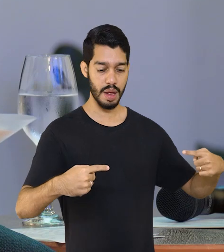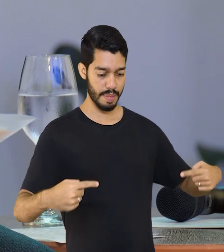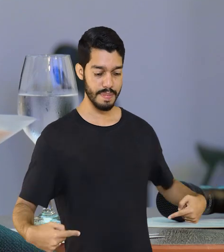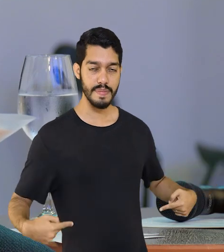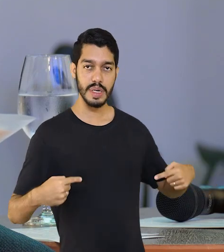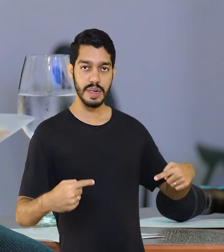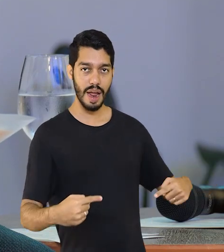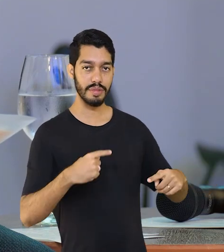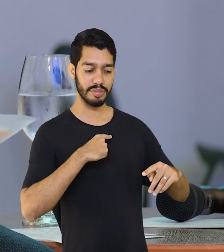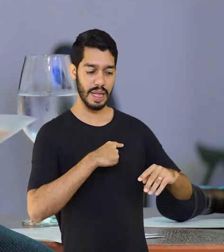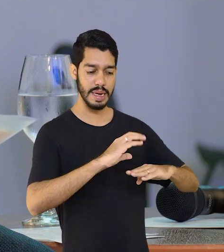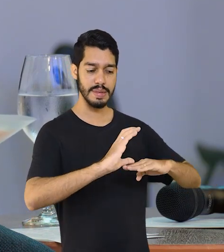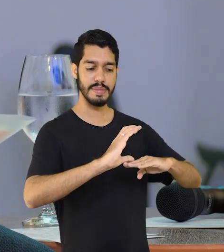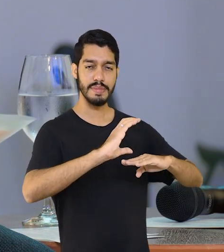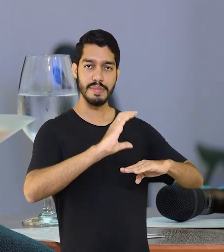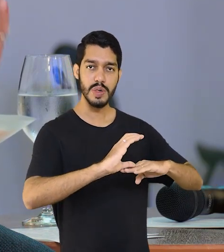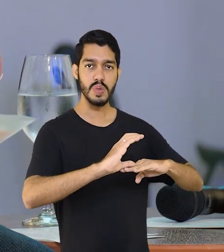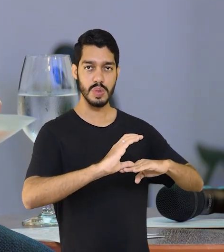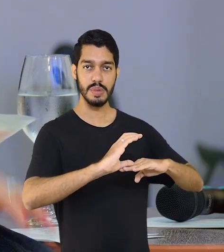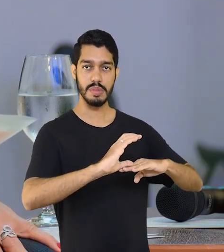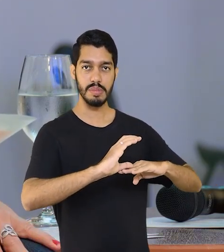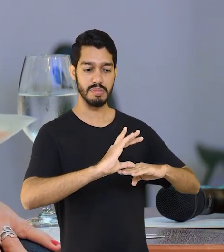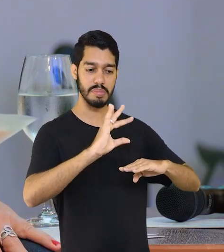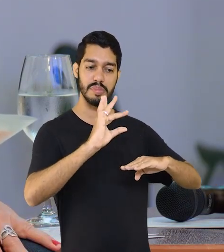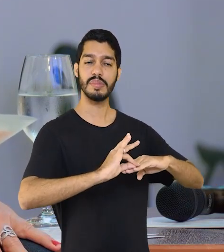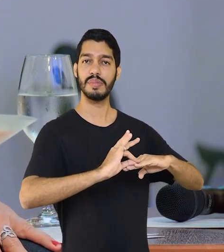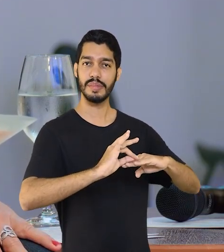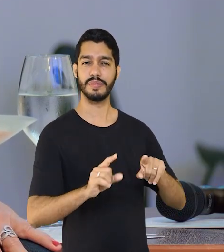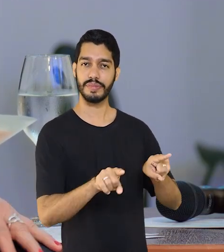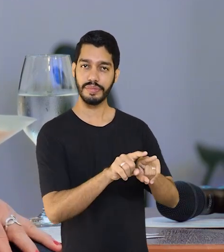pneus super aderentes, você melhora de tal forma,